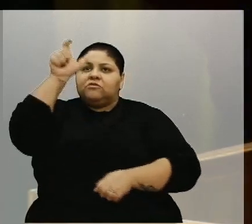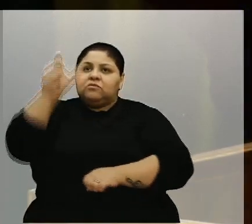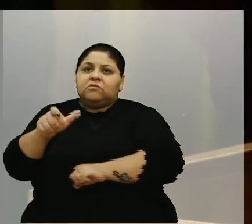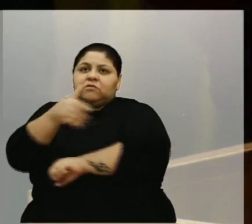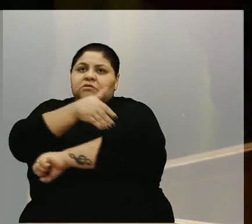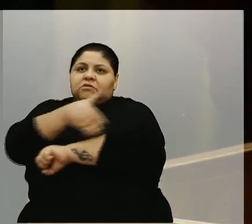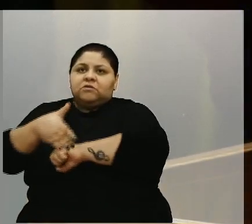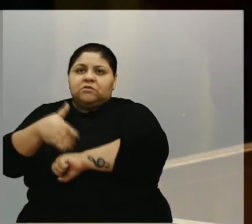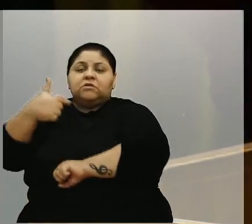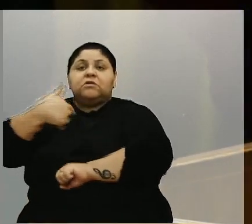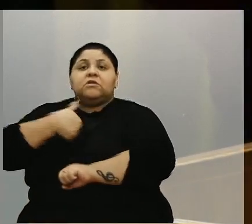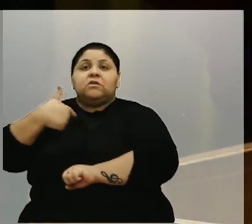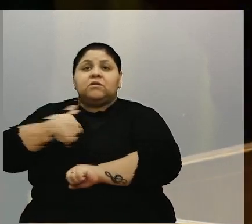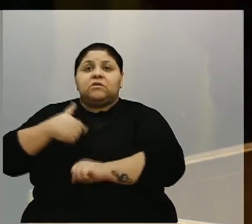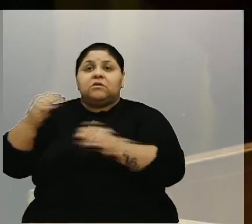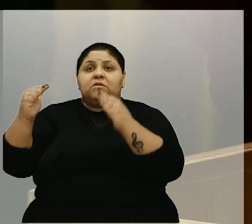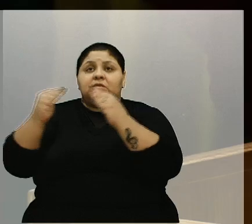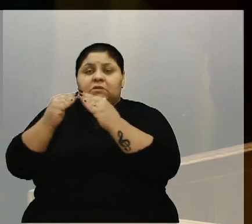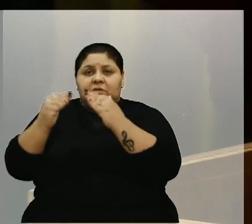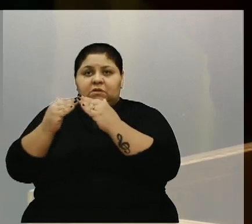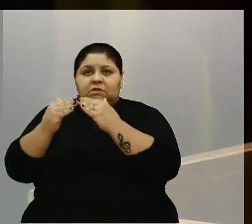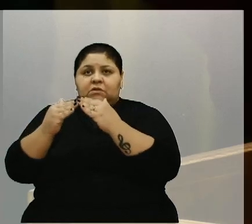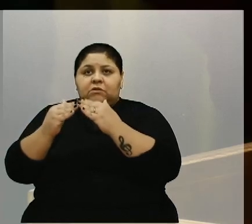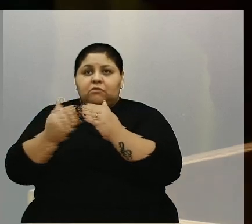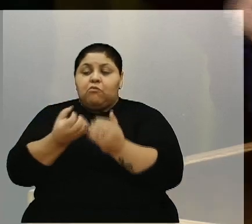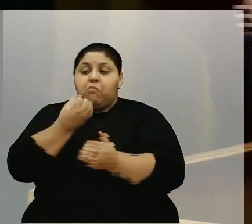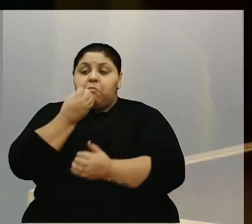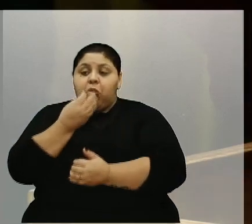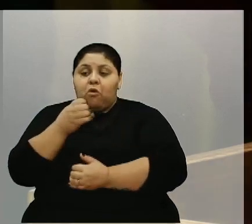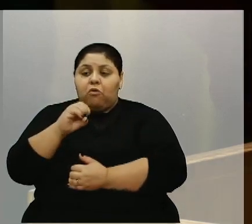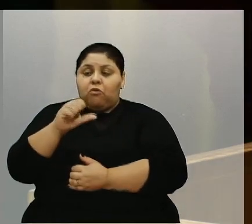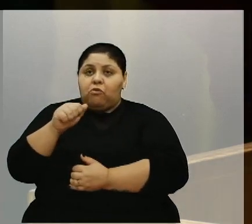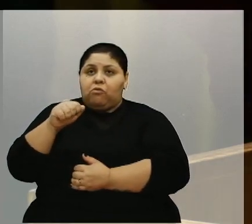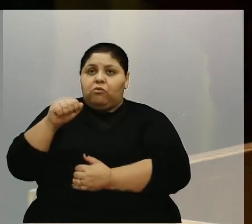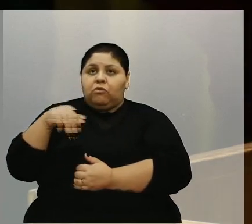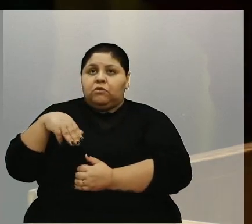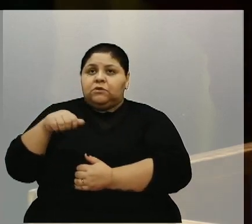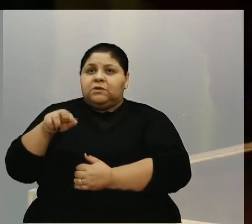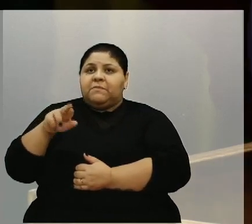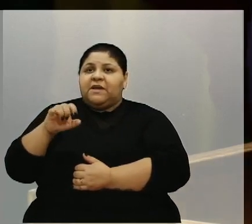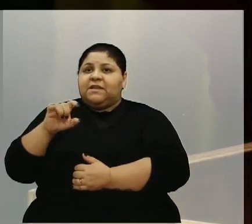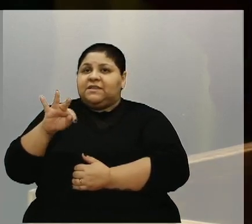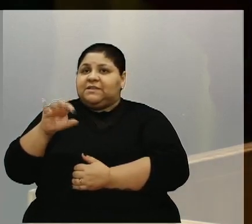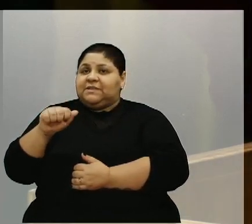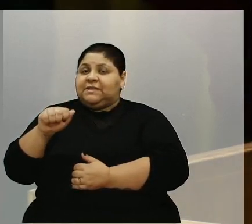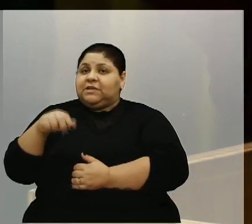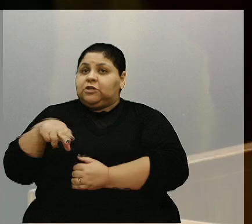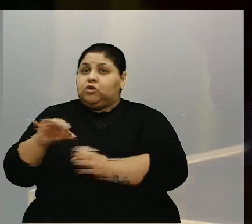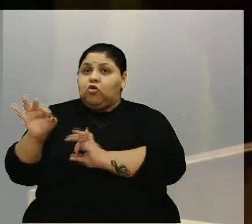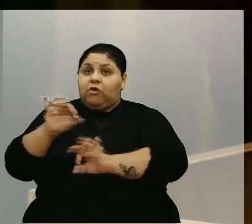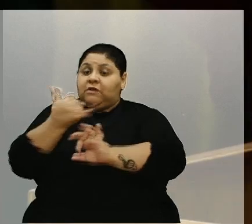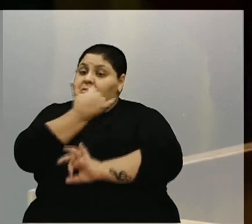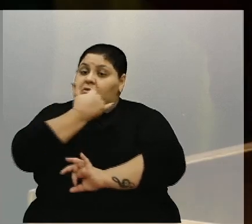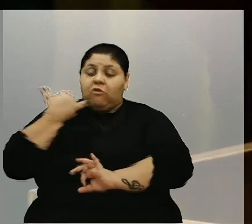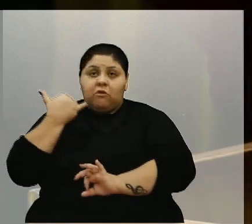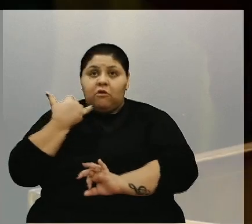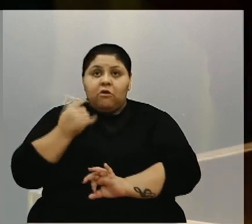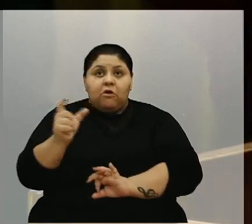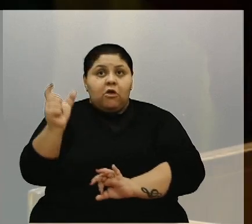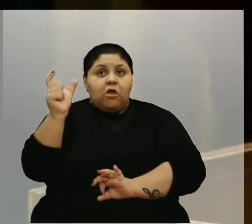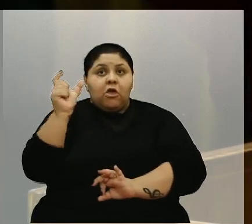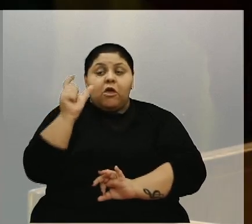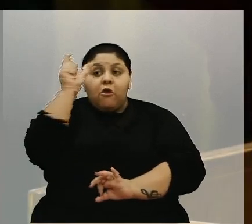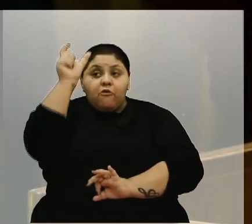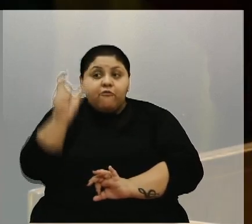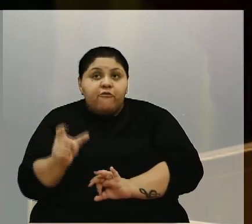de rua, e eu tenho ido na Casa Bom Samaritano, coordenada pelo Frei Jaime, e eu não vejo desrespeito, eu vejo muitas pessoas